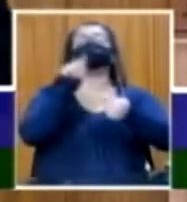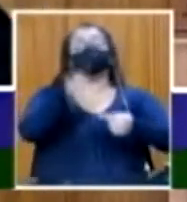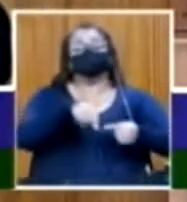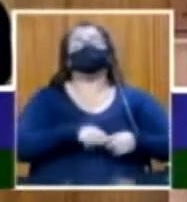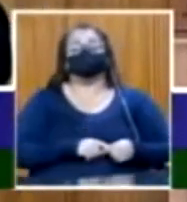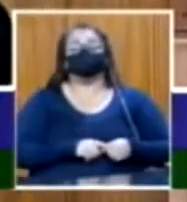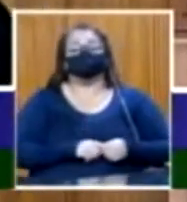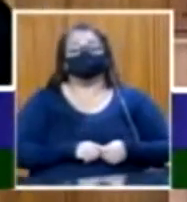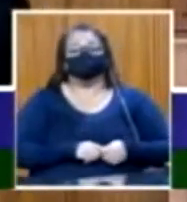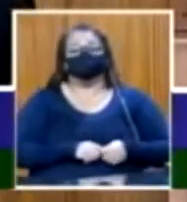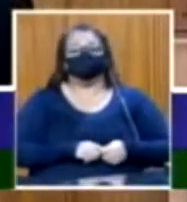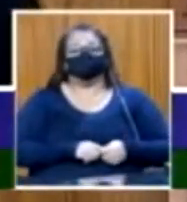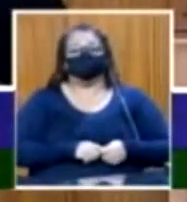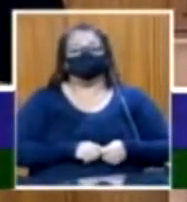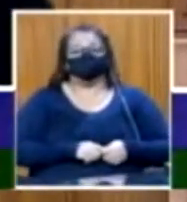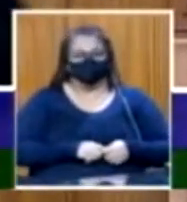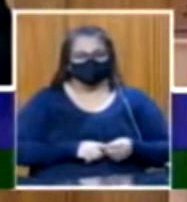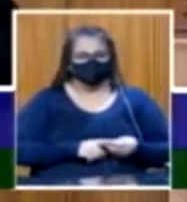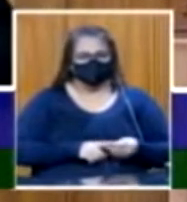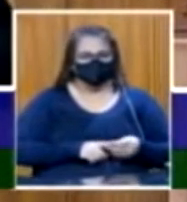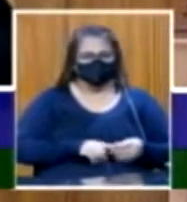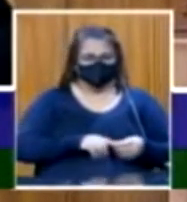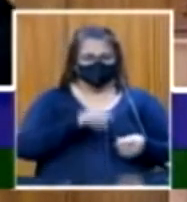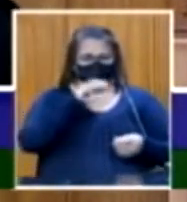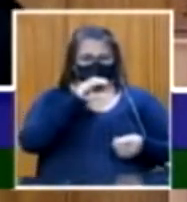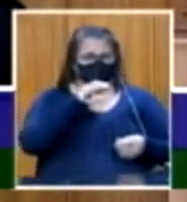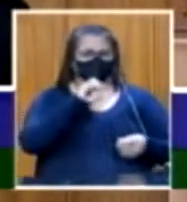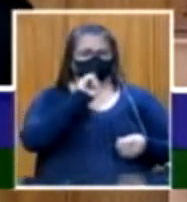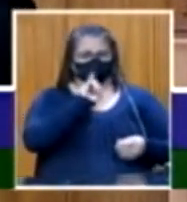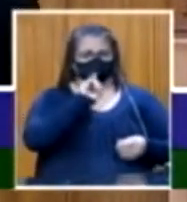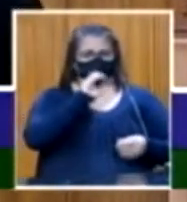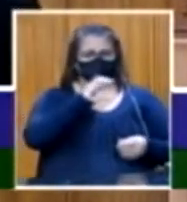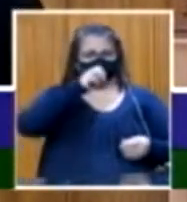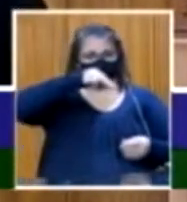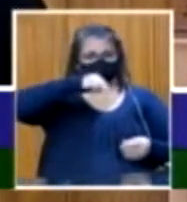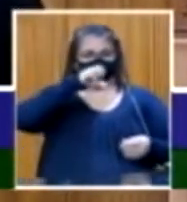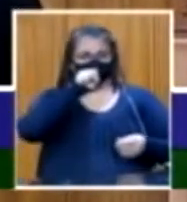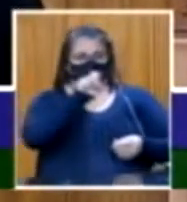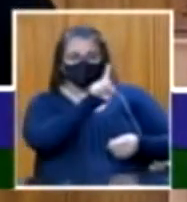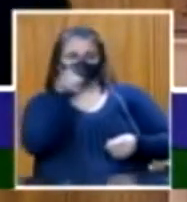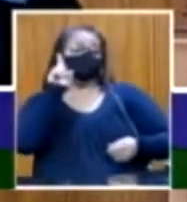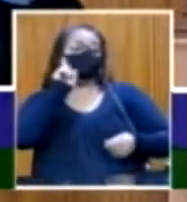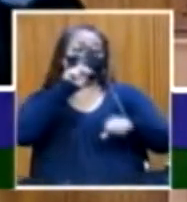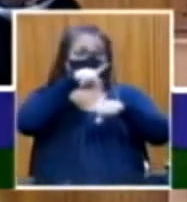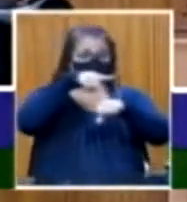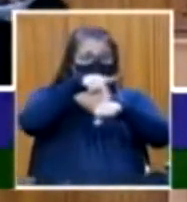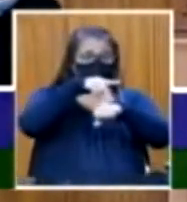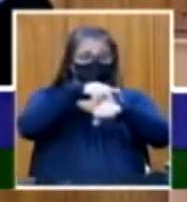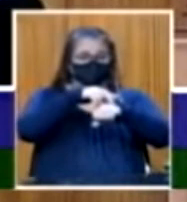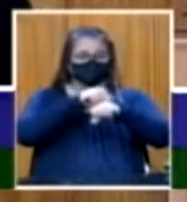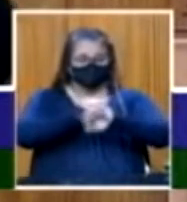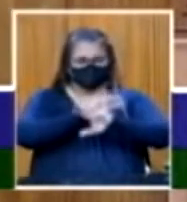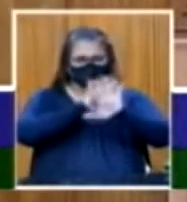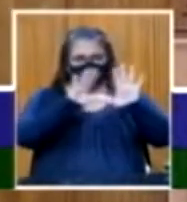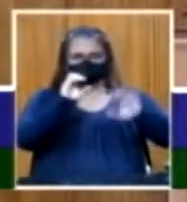esse. A versão do ICMS deles lá, ela é muito clara. Ela é, em alguns